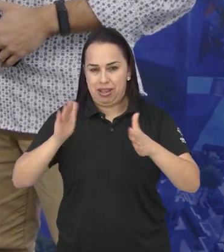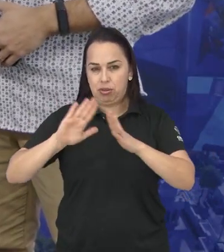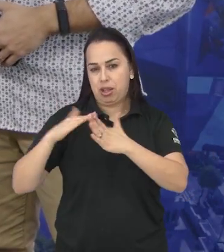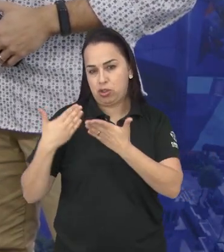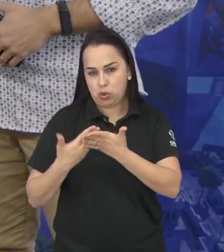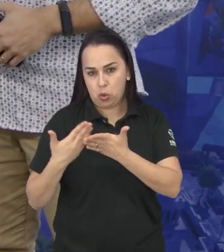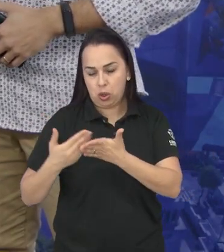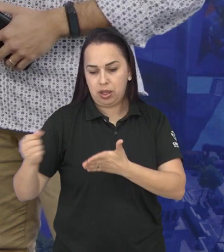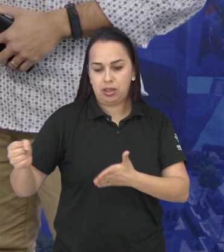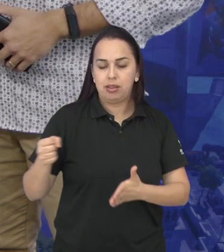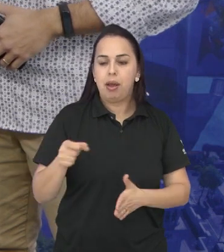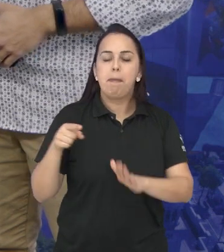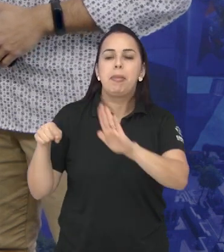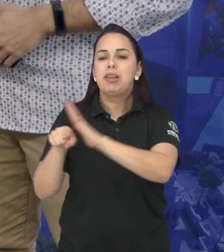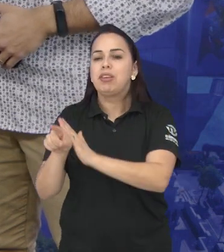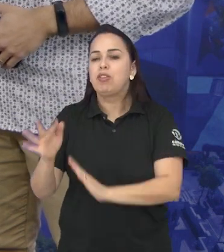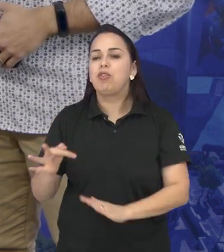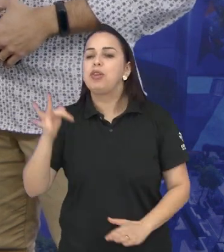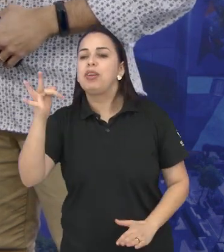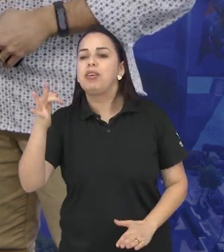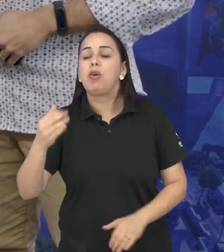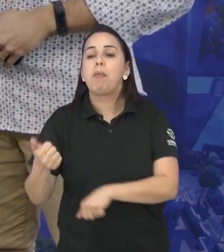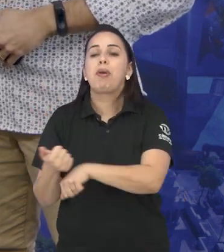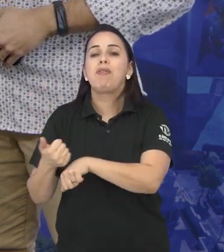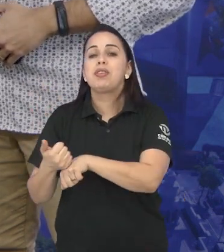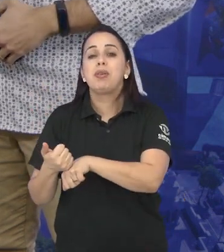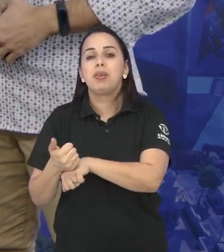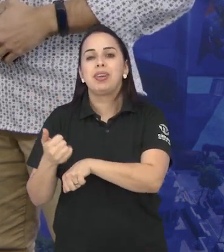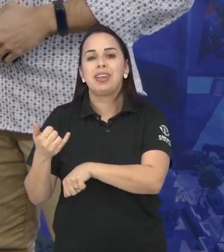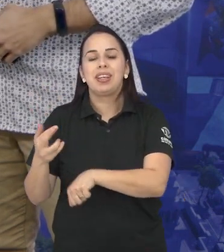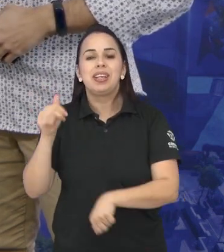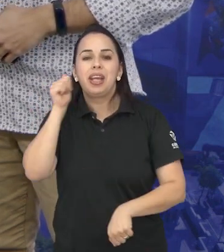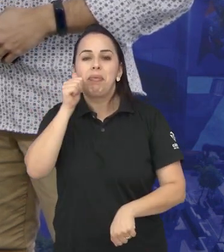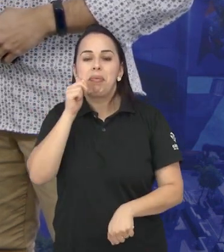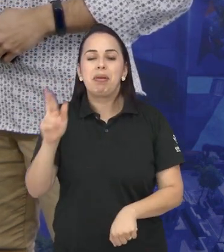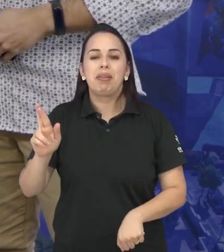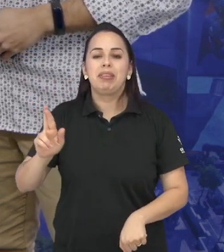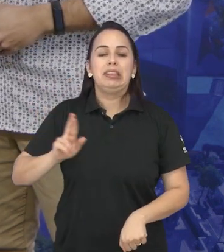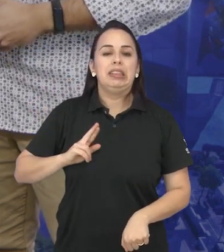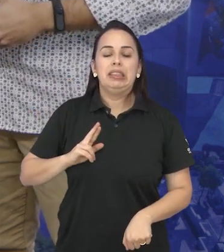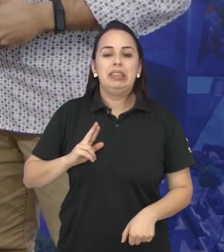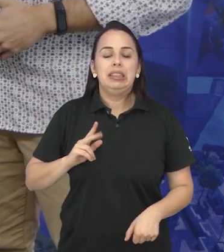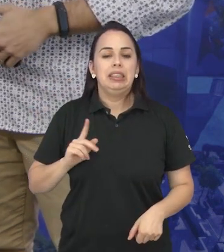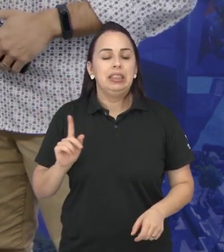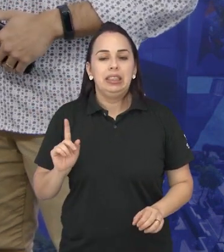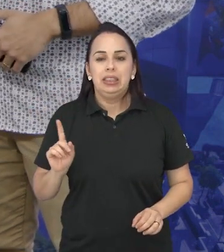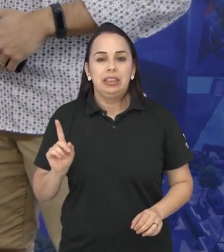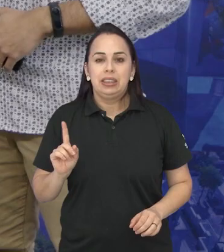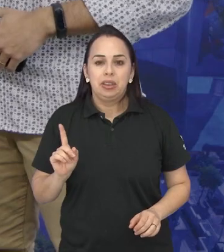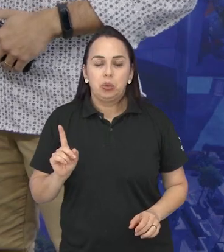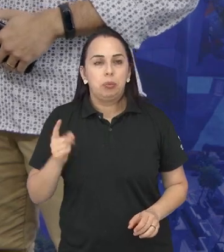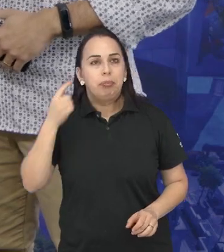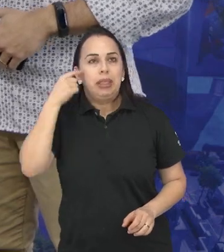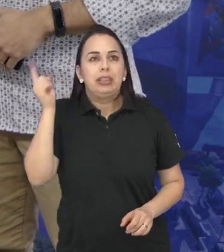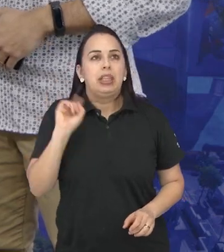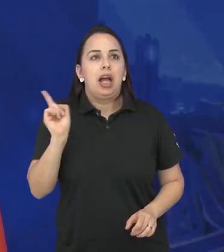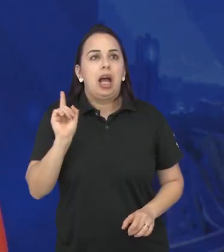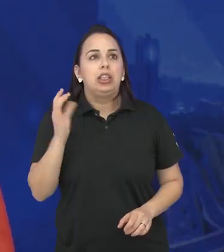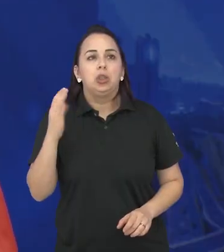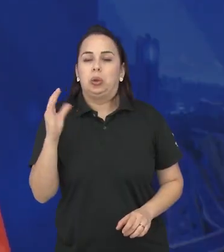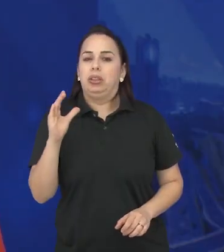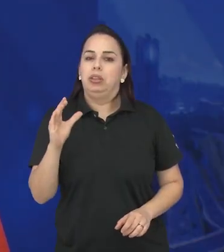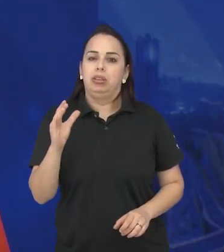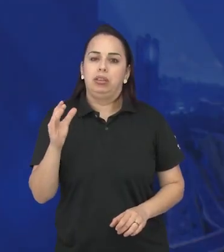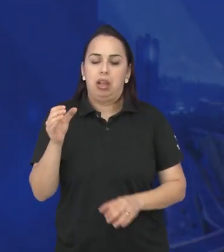onde o que você vai ser quando crescer? Geralmente a menina ela não vai ter aquela primeira opção de pensar, eu quero